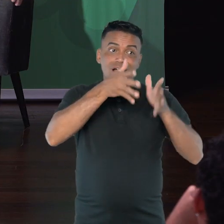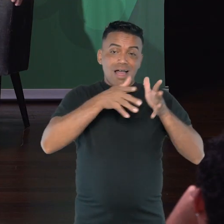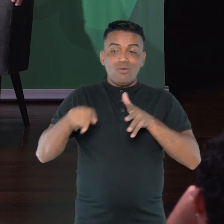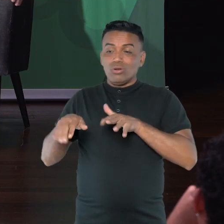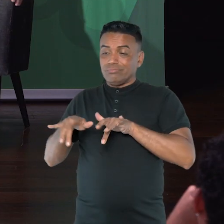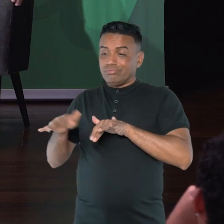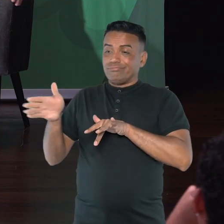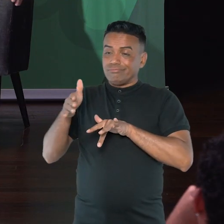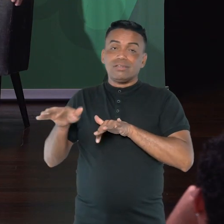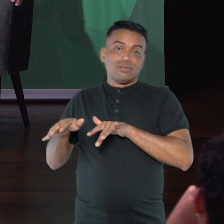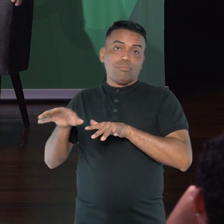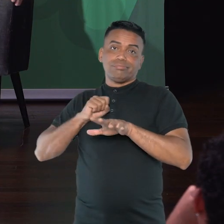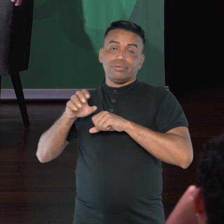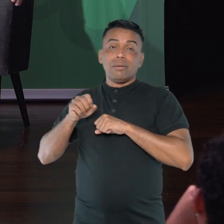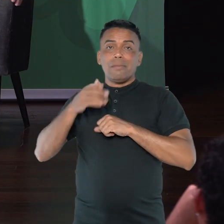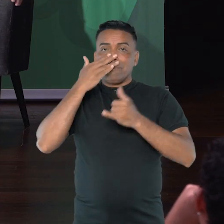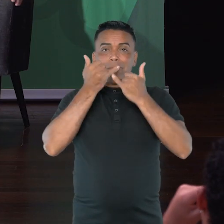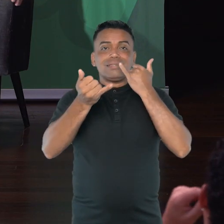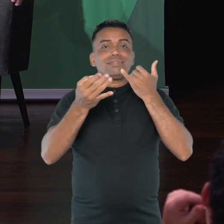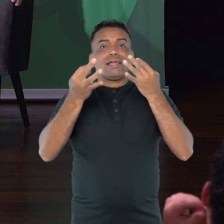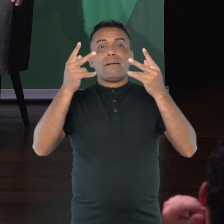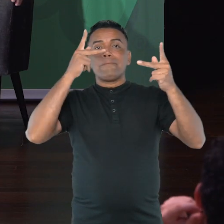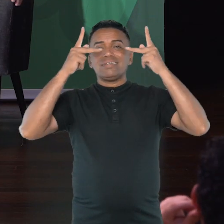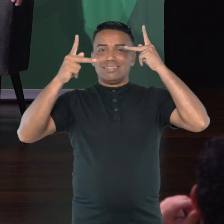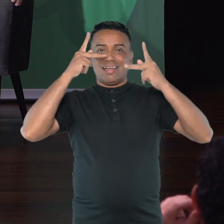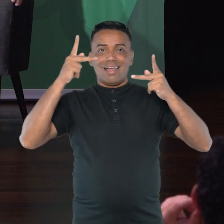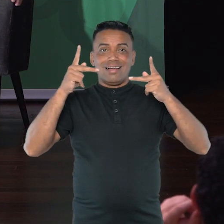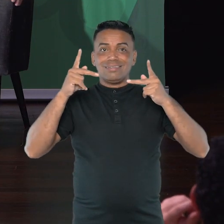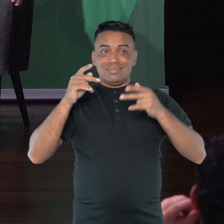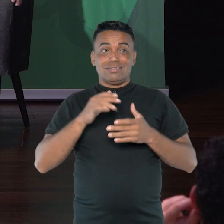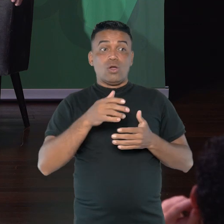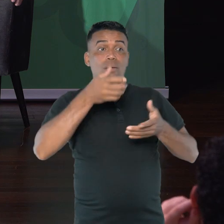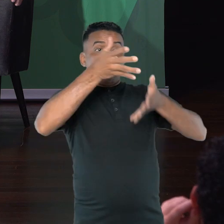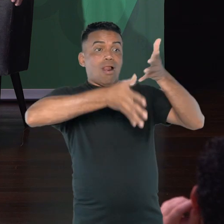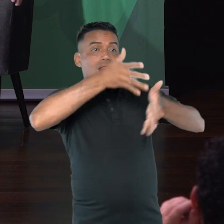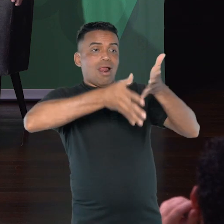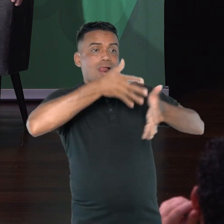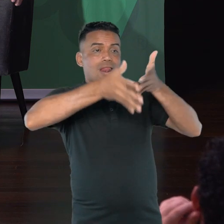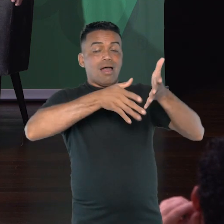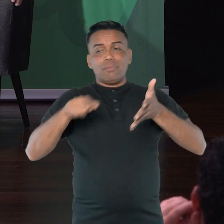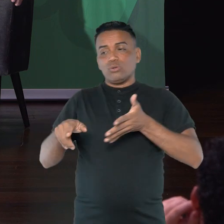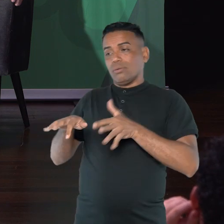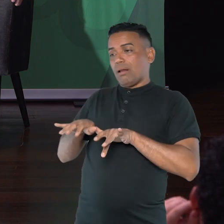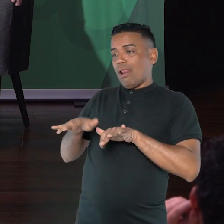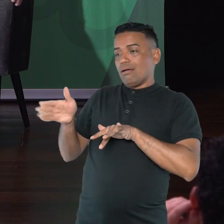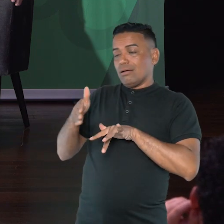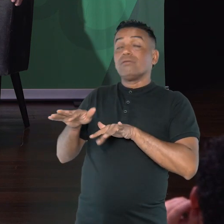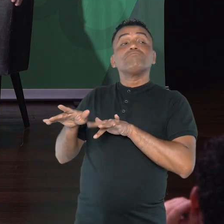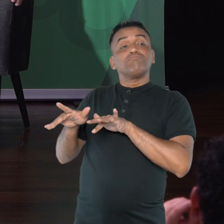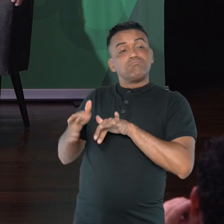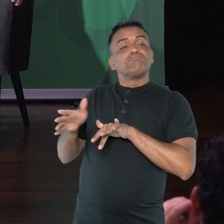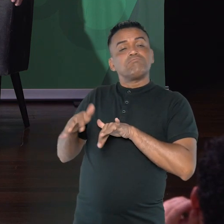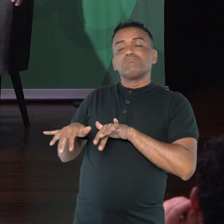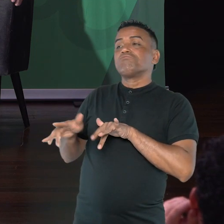que parecia até uma sessão de psicanálise, né? Então, assim, de escuta, né? Assim, e acabei até pensando um pouco sobre isso